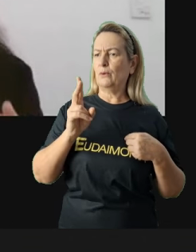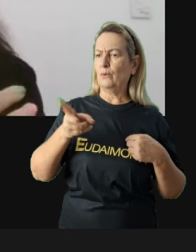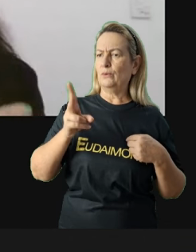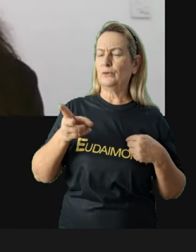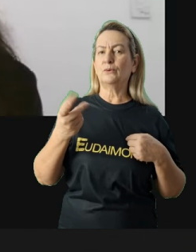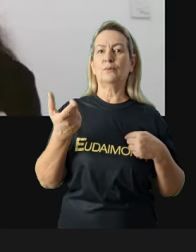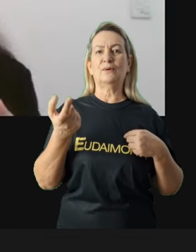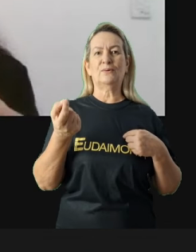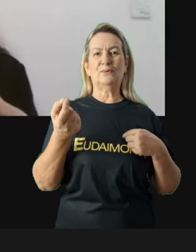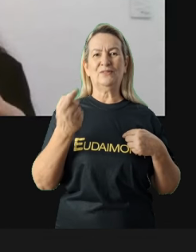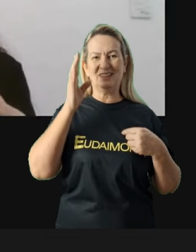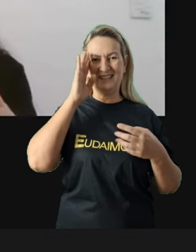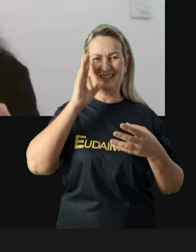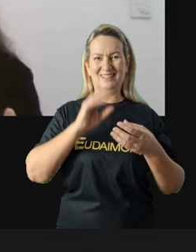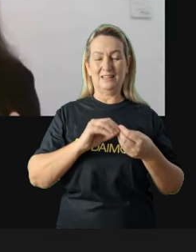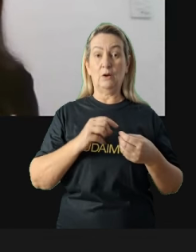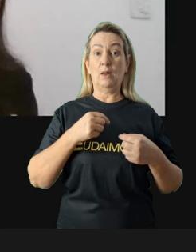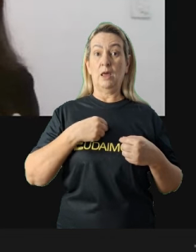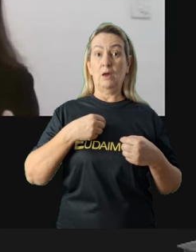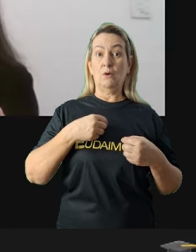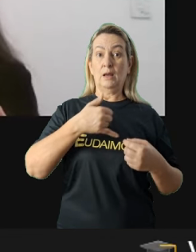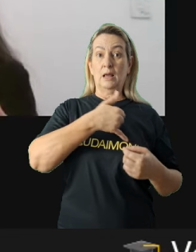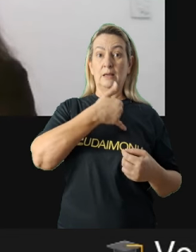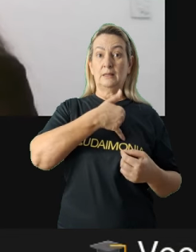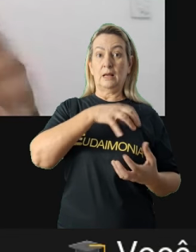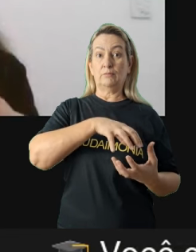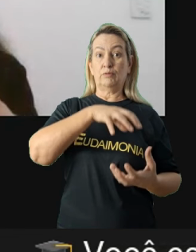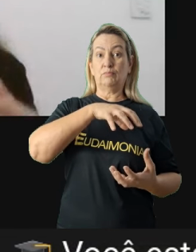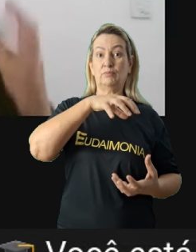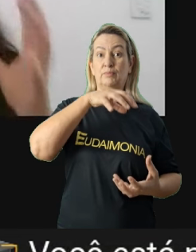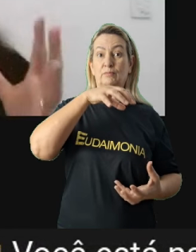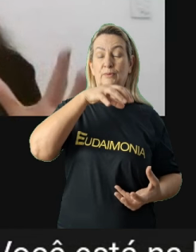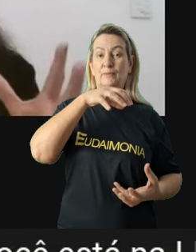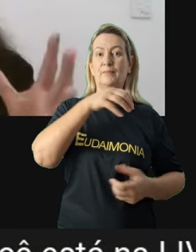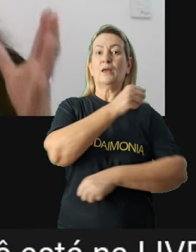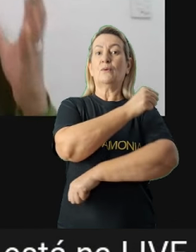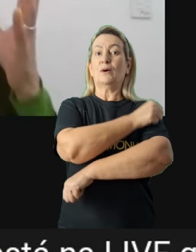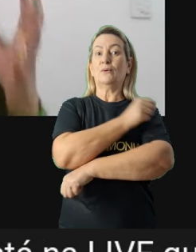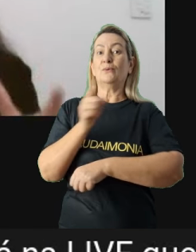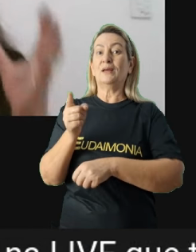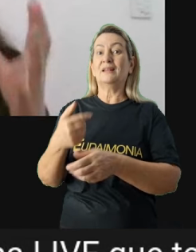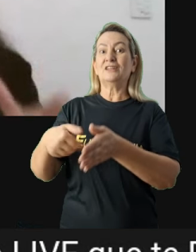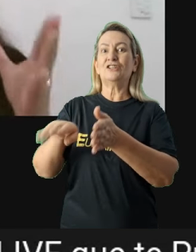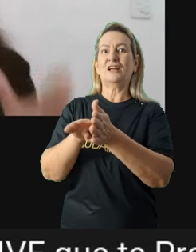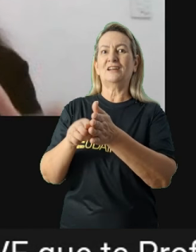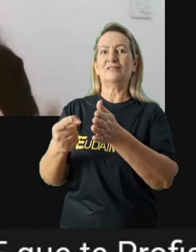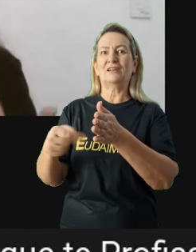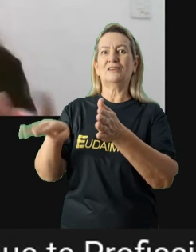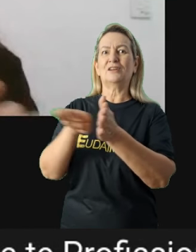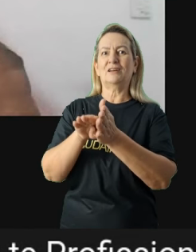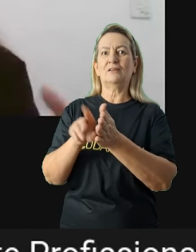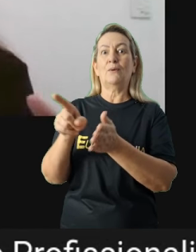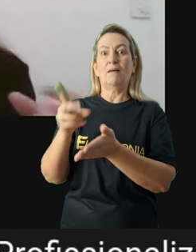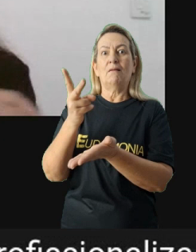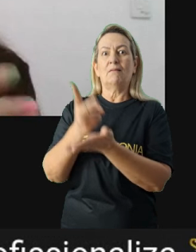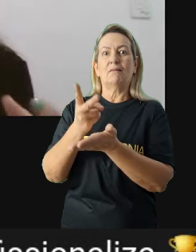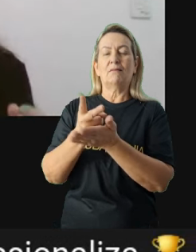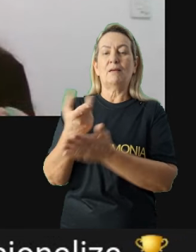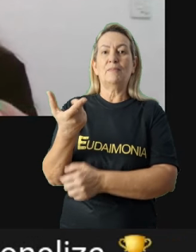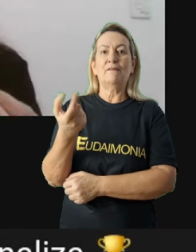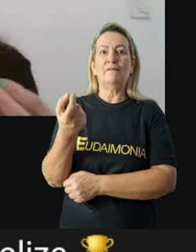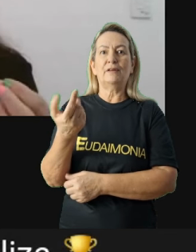eu fiz 40 e o aluno tem 20, e eu fiz 45 e eu vou fazer 50 e o meu aluno sempre tem 20 anos. Eles sempre têm 20 anos, porque eles estão